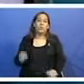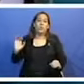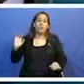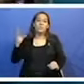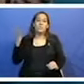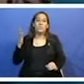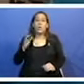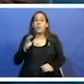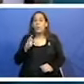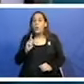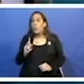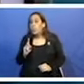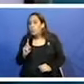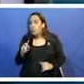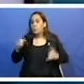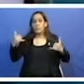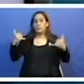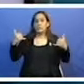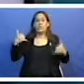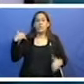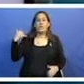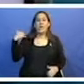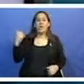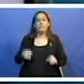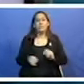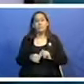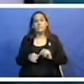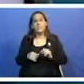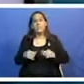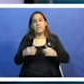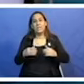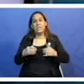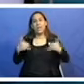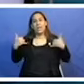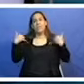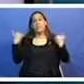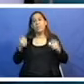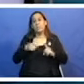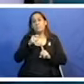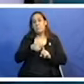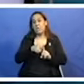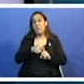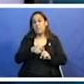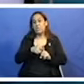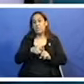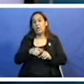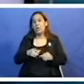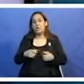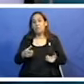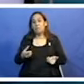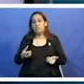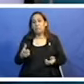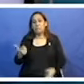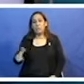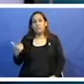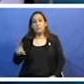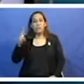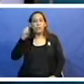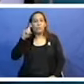que ela teve a ideia de fazer o baile, mas não falou o mês, onde... Não, onde falou? Falou, foi no